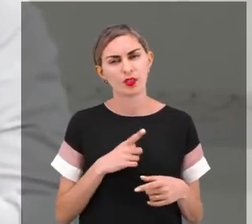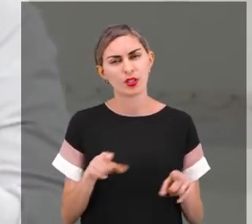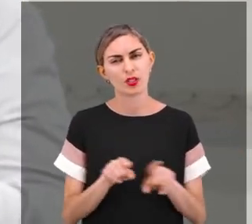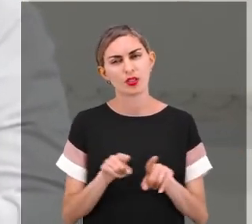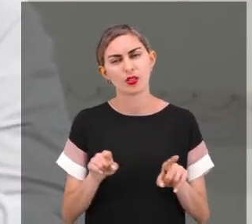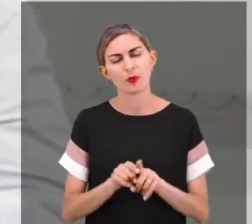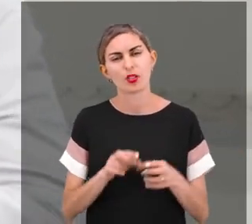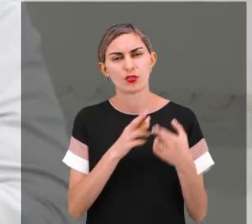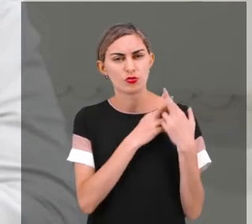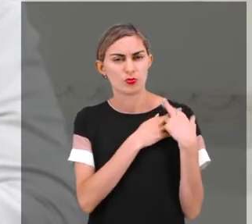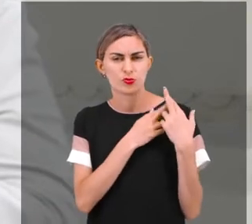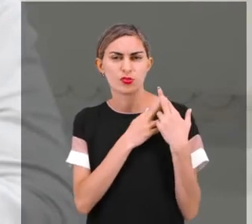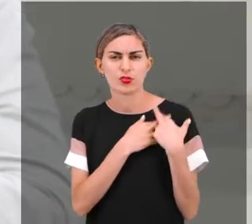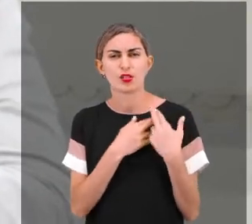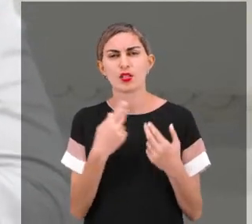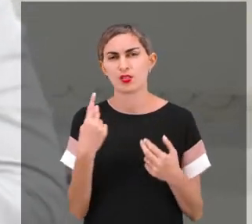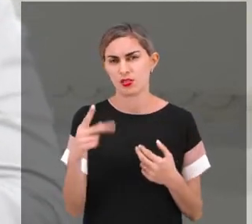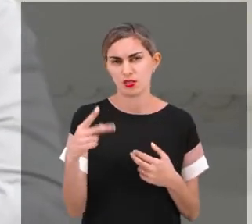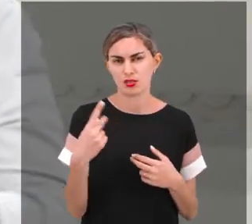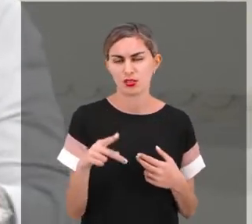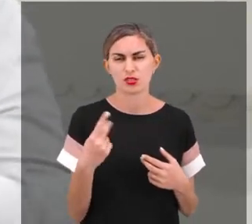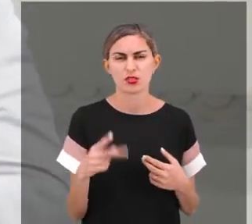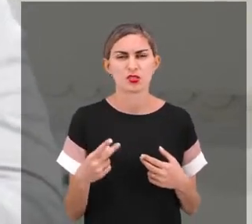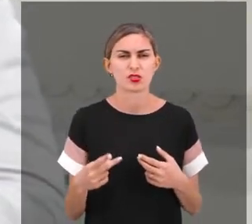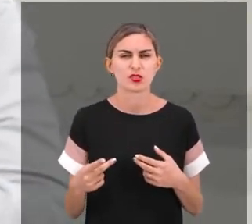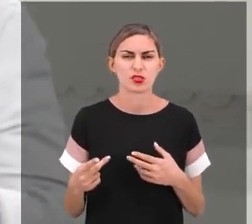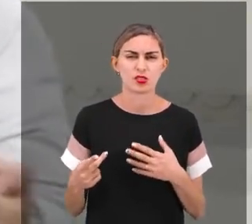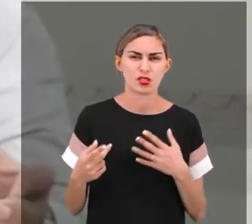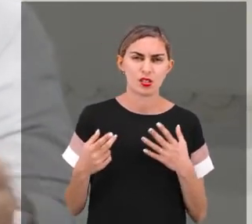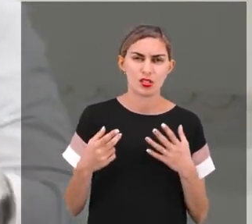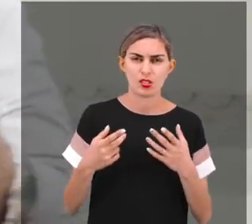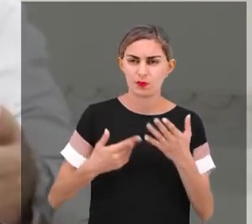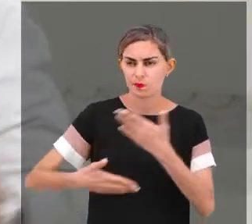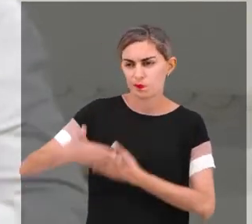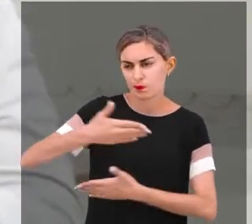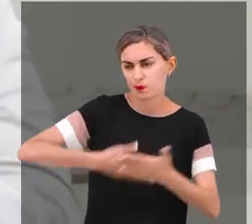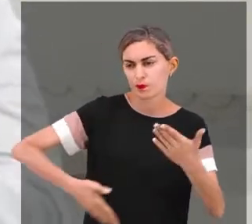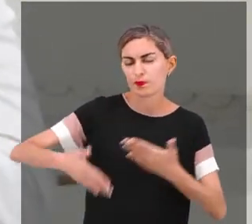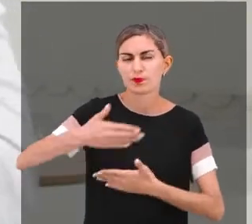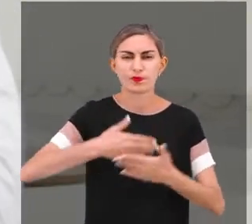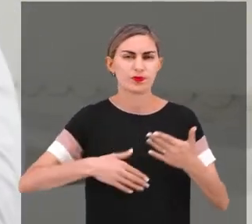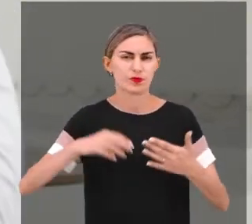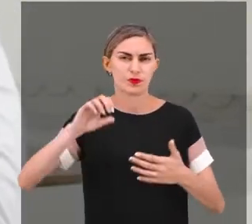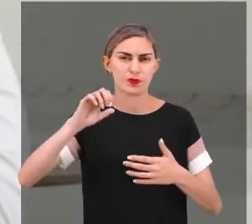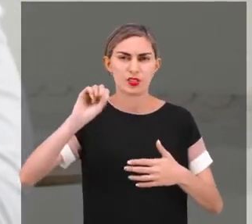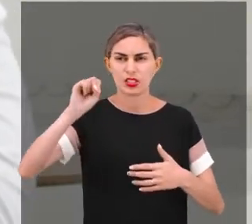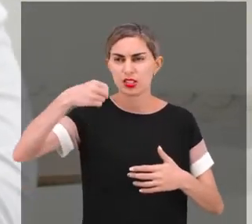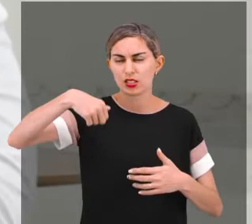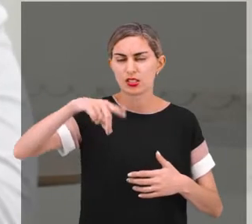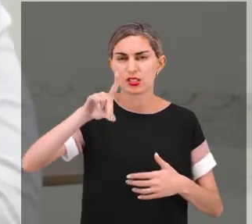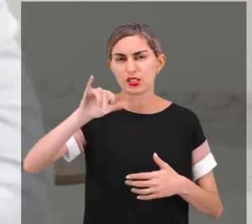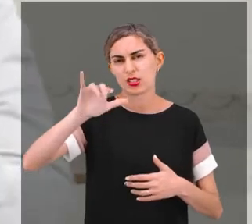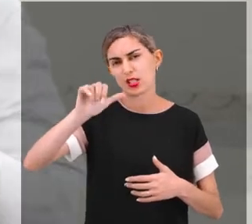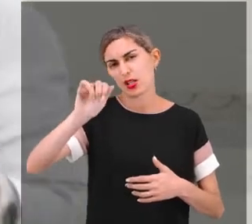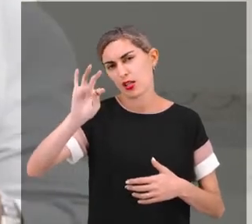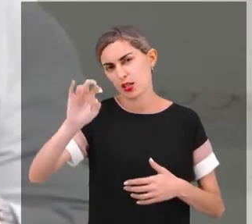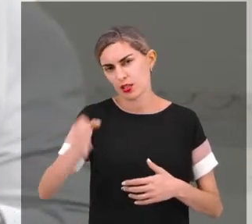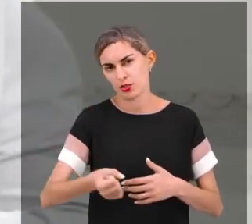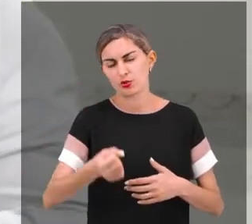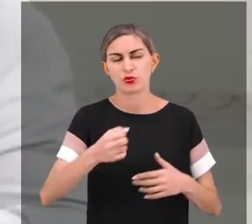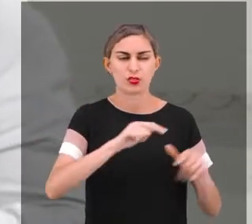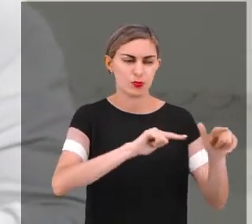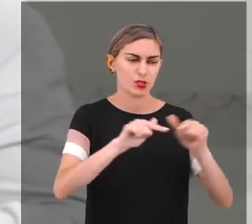tem também a finalidade dessa intermediação entre os sindicatos e os